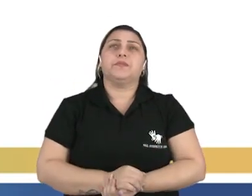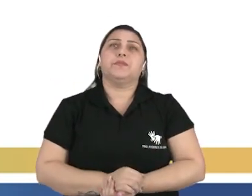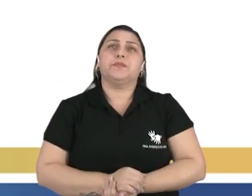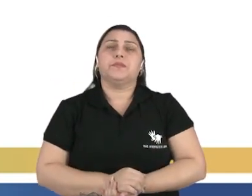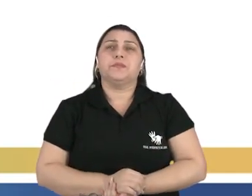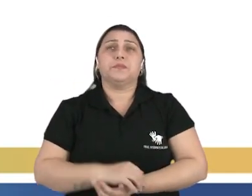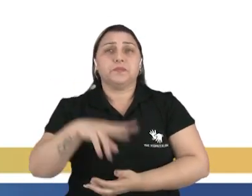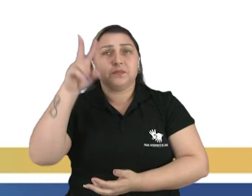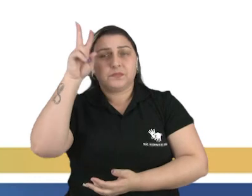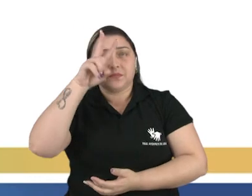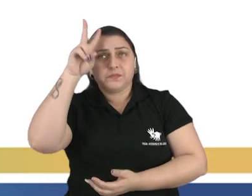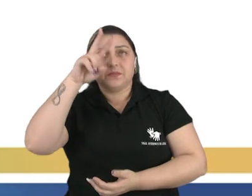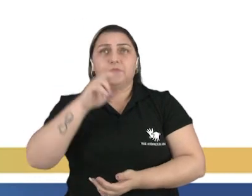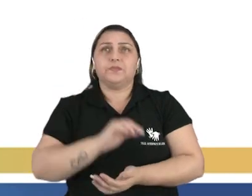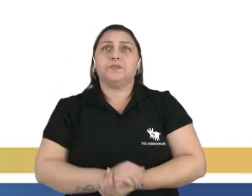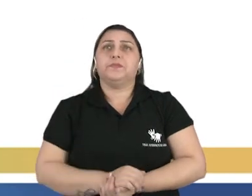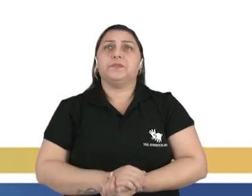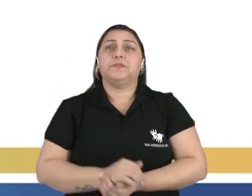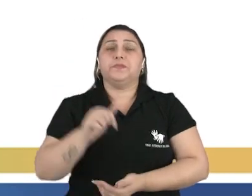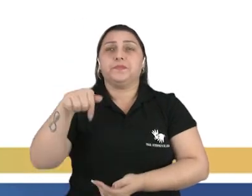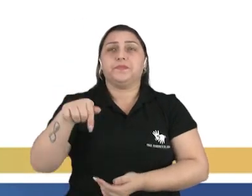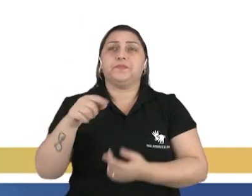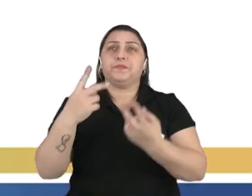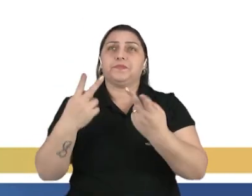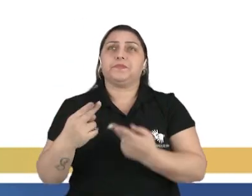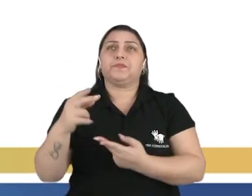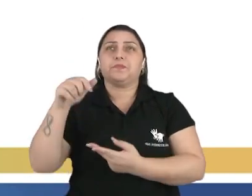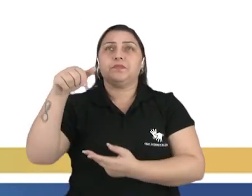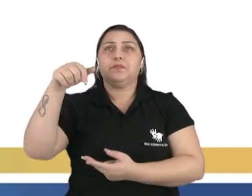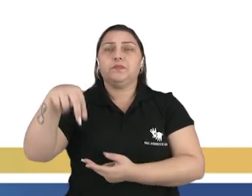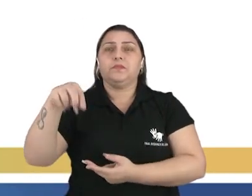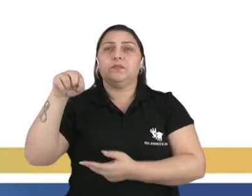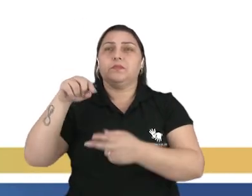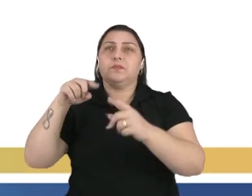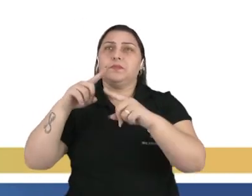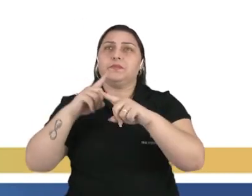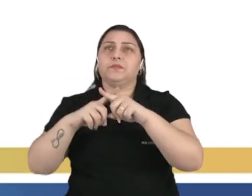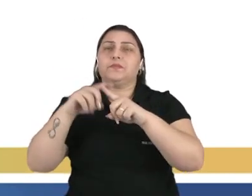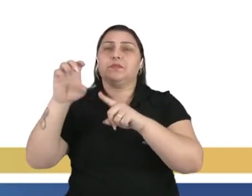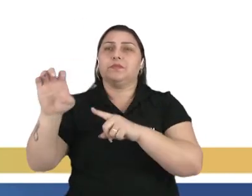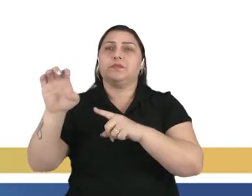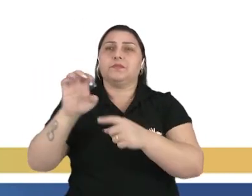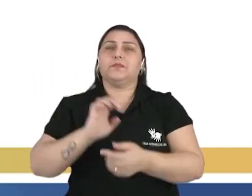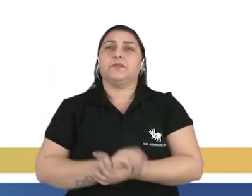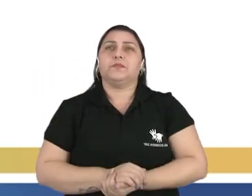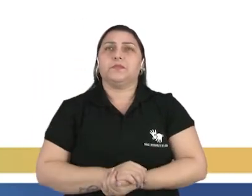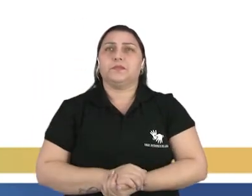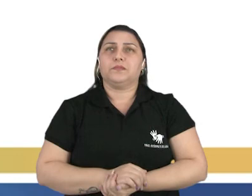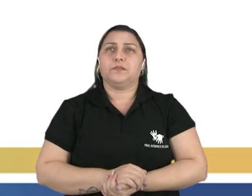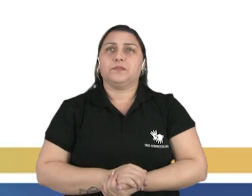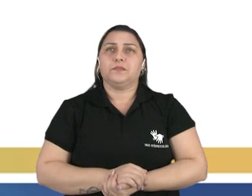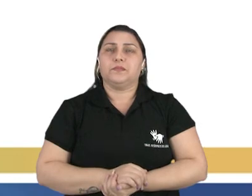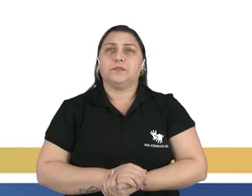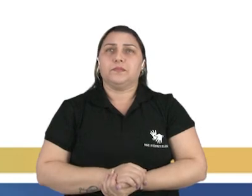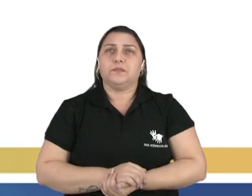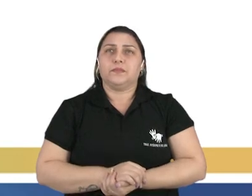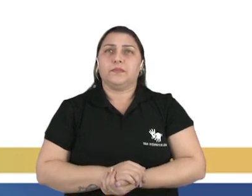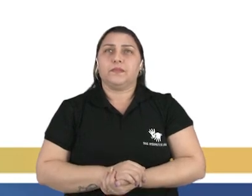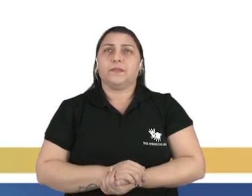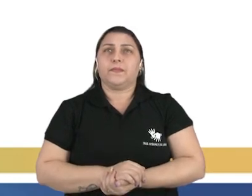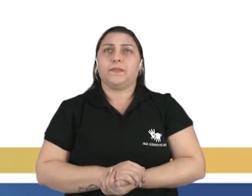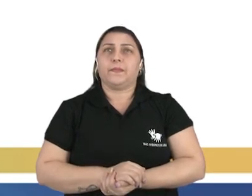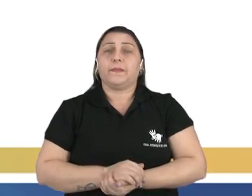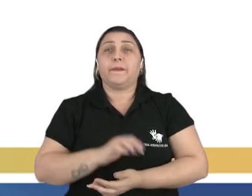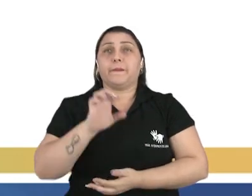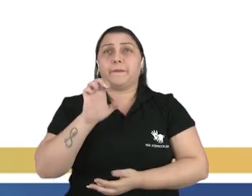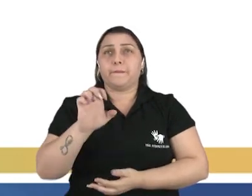lá. Vamos lembrar que a quantidade de carga é calculada dessa forma. O número vezes a quantidade de 1. Então,